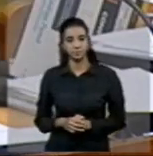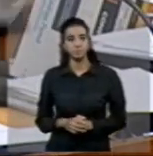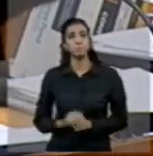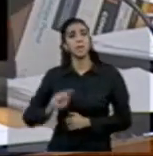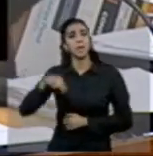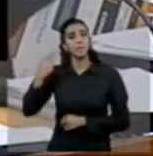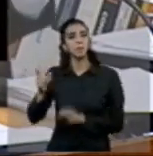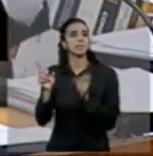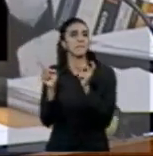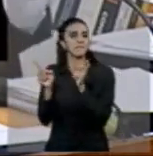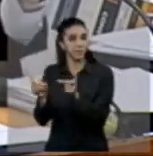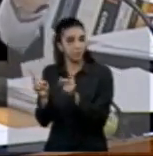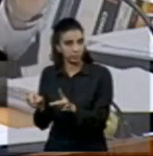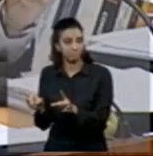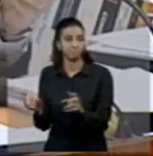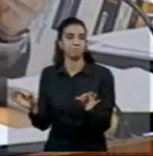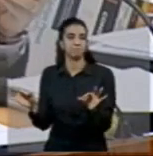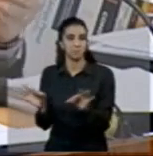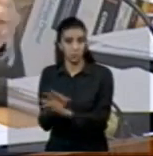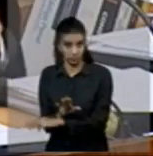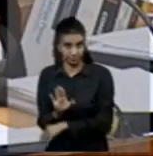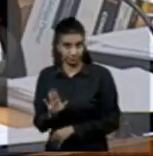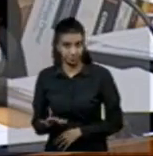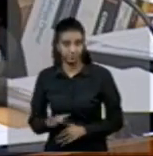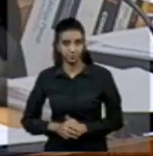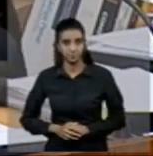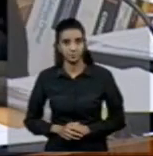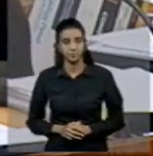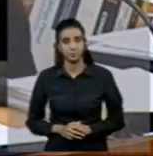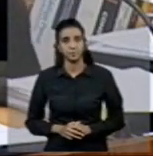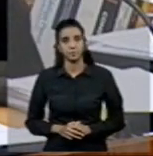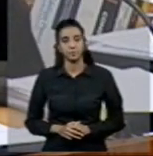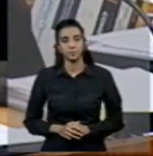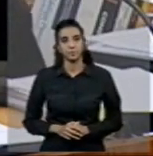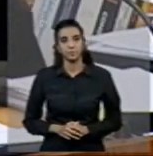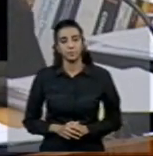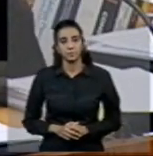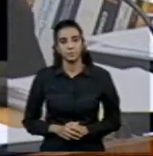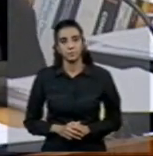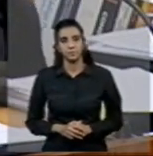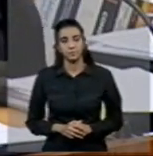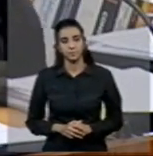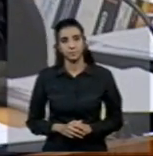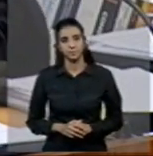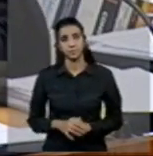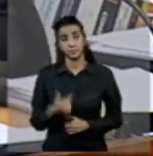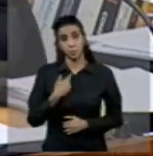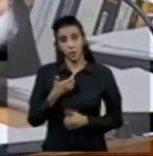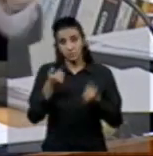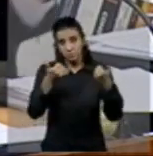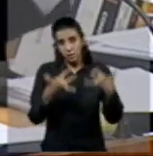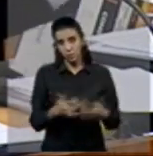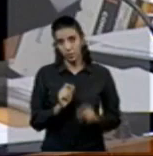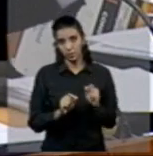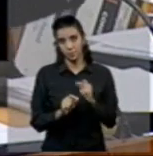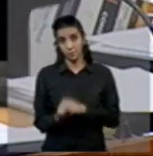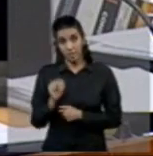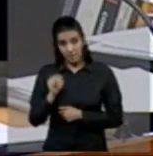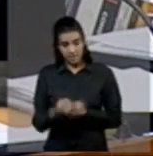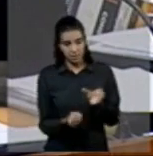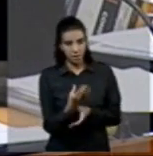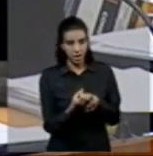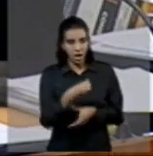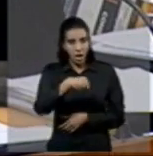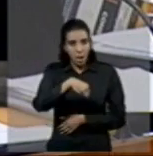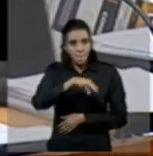vende. Desde, e é isso que eu quero salientar, desde a produção de mudas